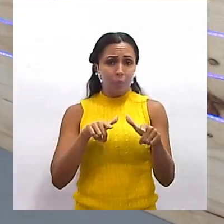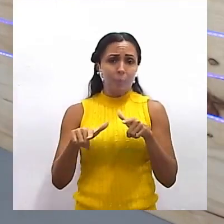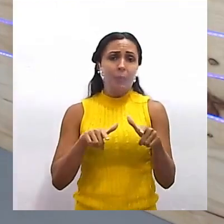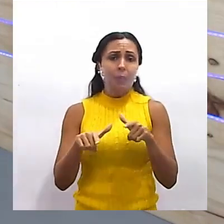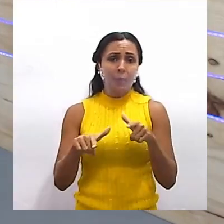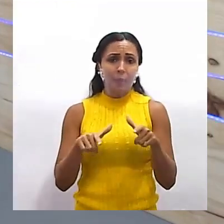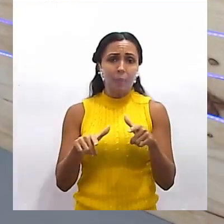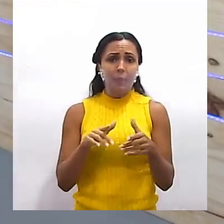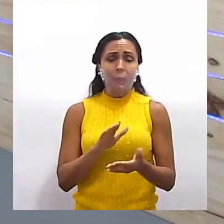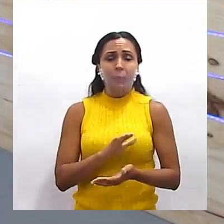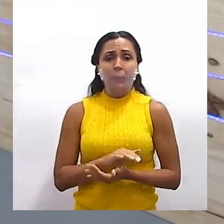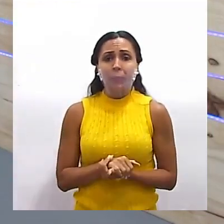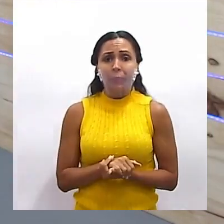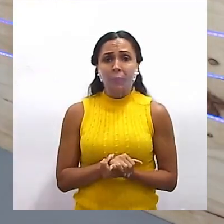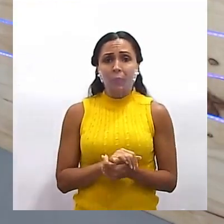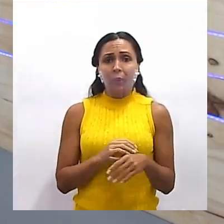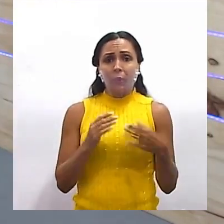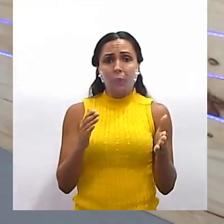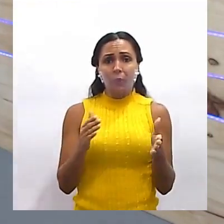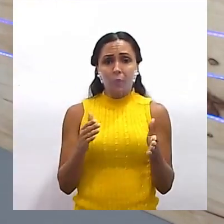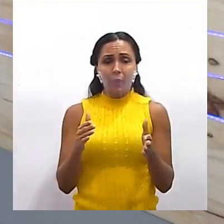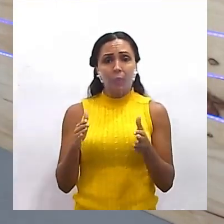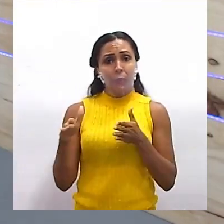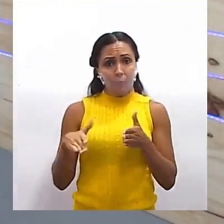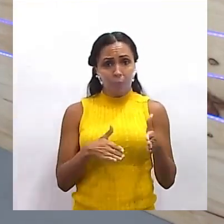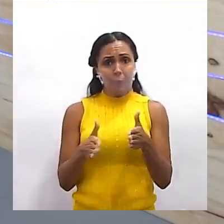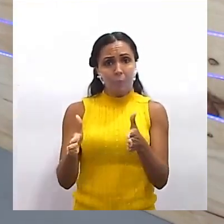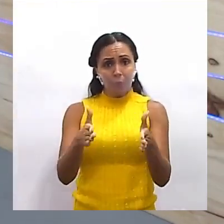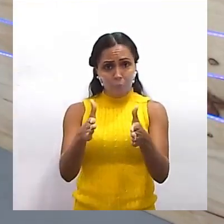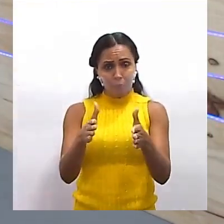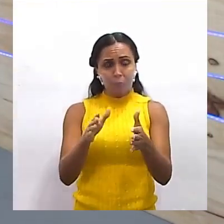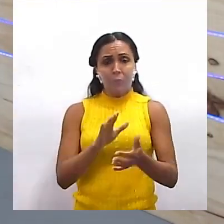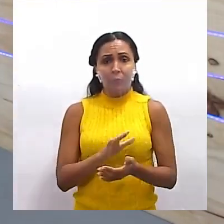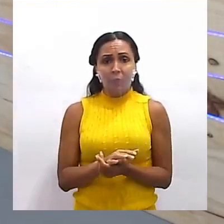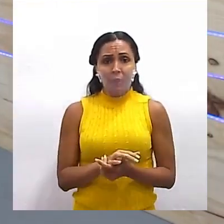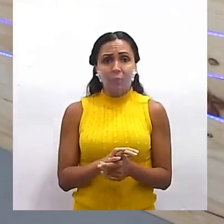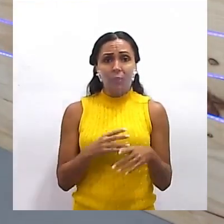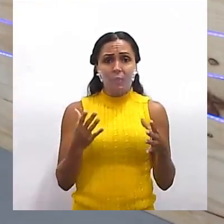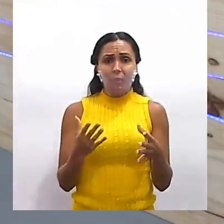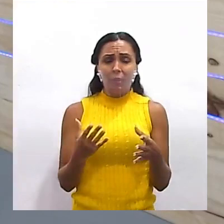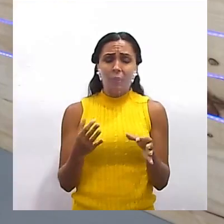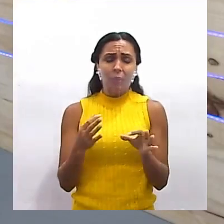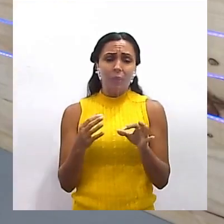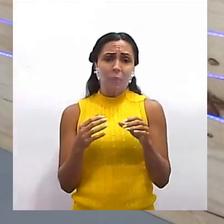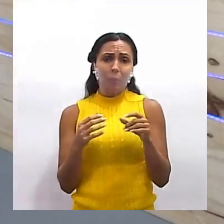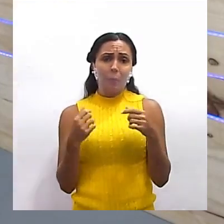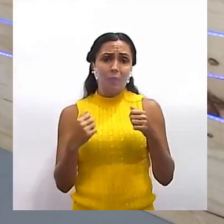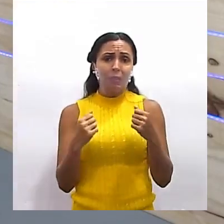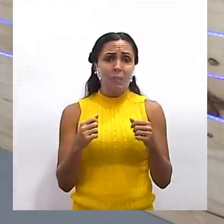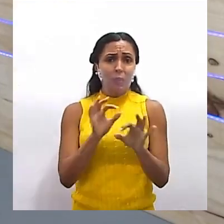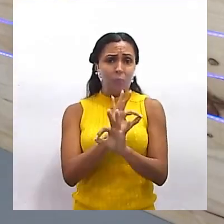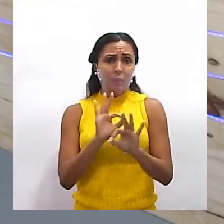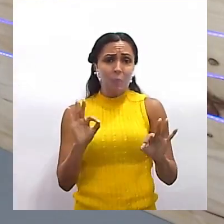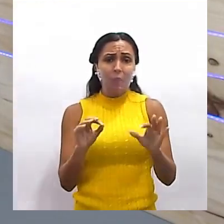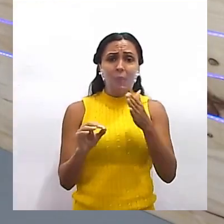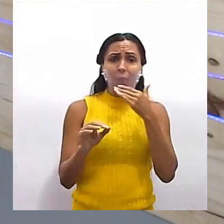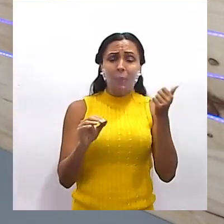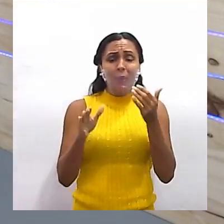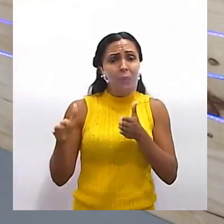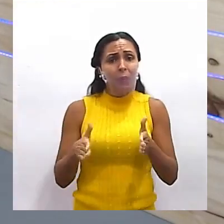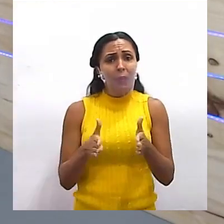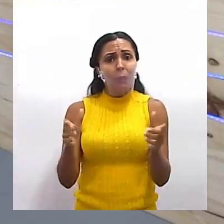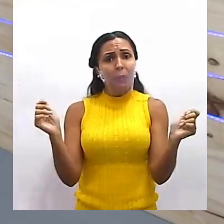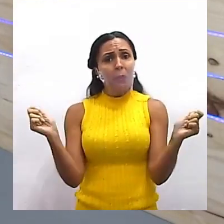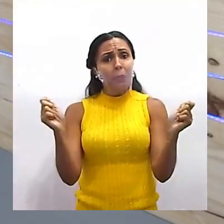de roteirização e, assim, é você otimizar o melhor caminho possível para as